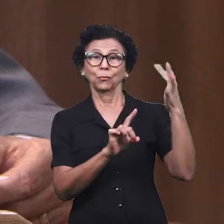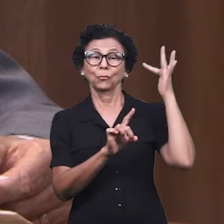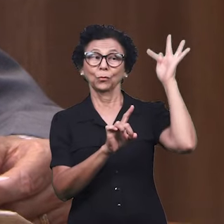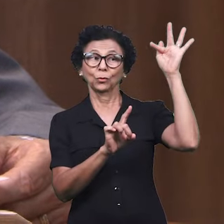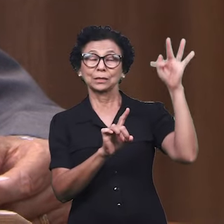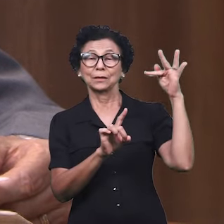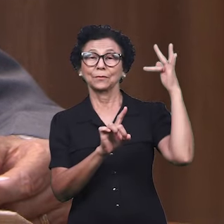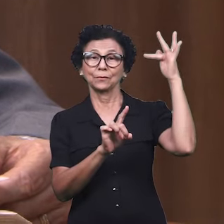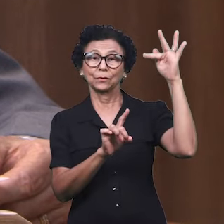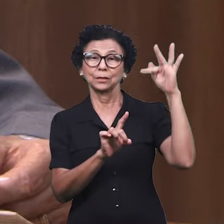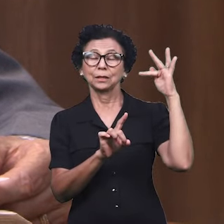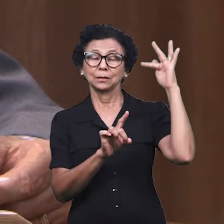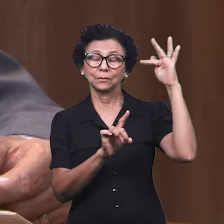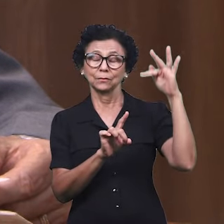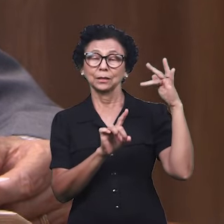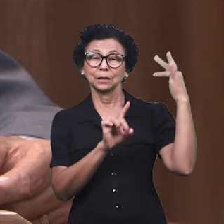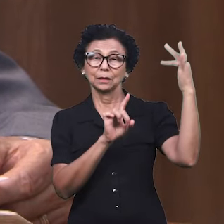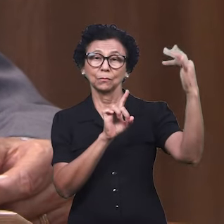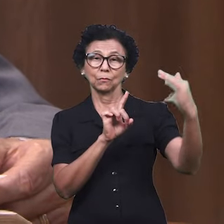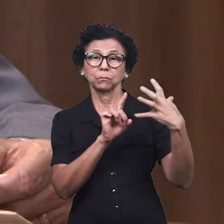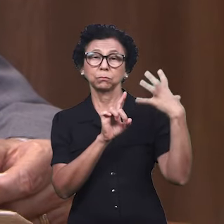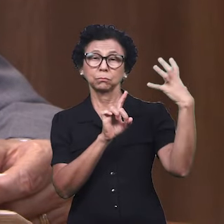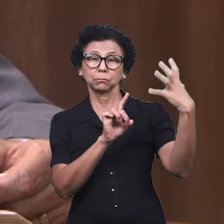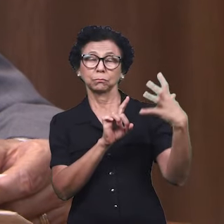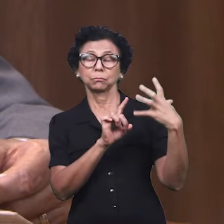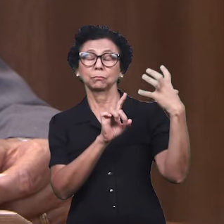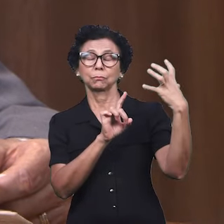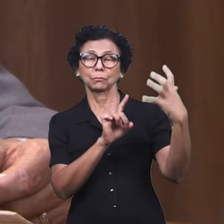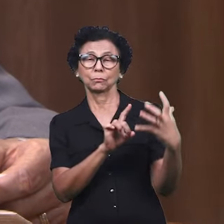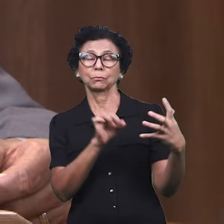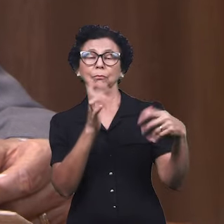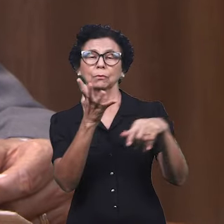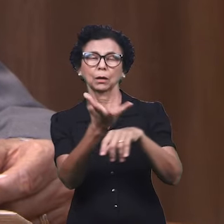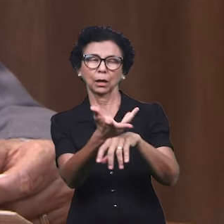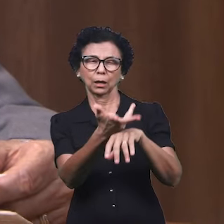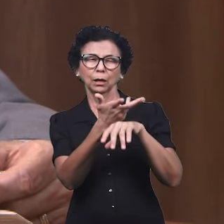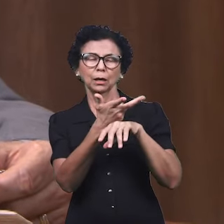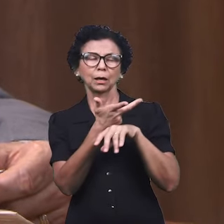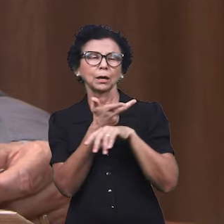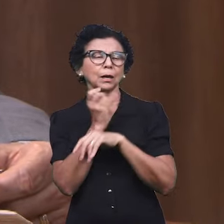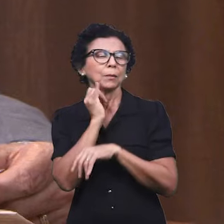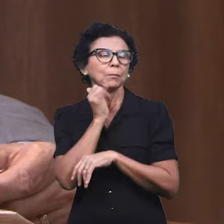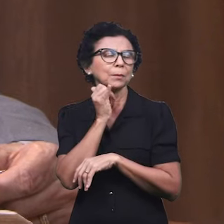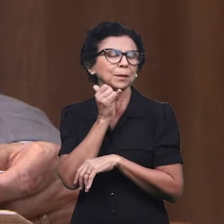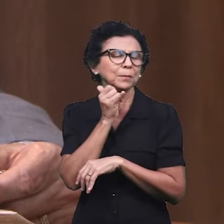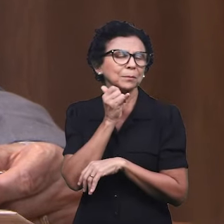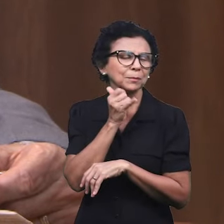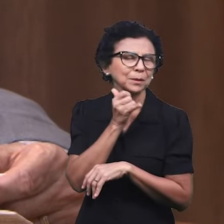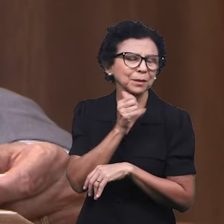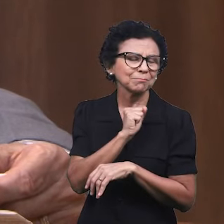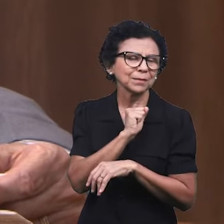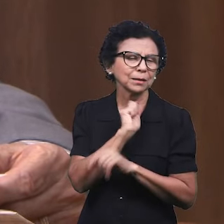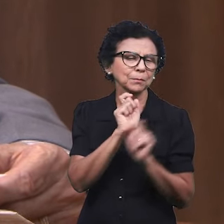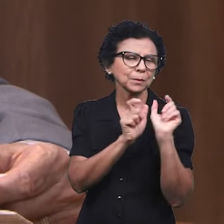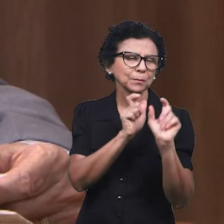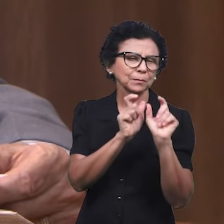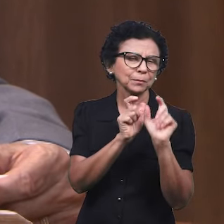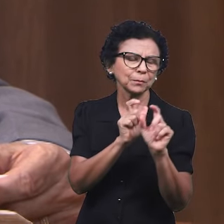vãs sutilezas. Ou seja, com palavras persuasivas, com palavras